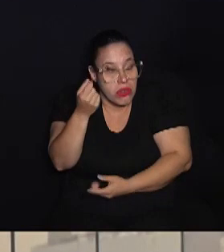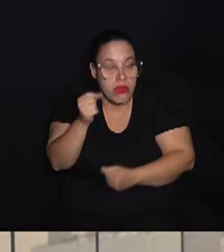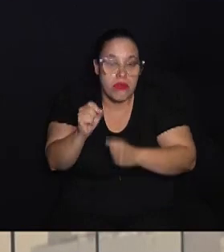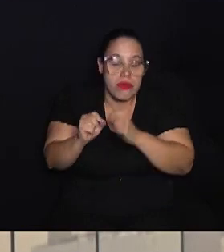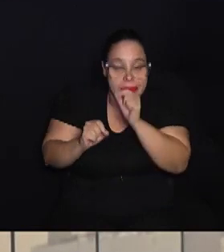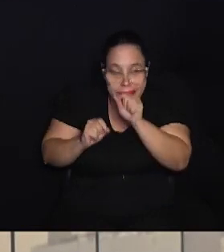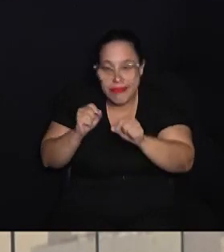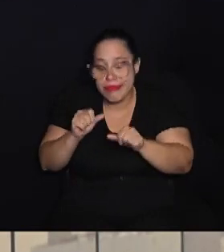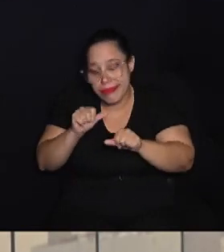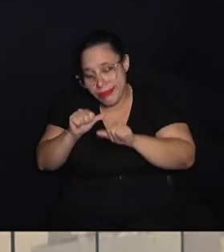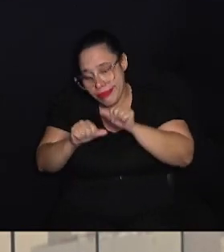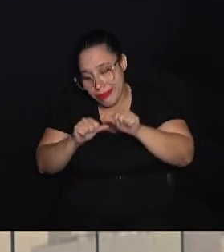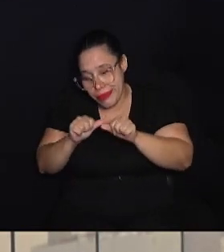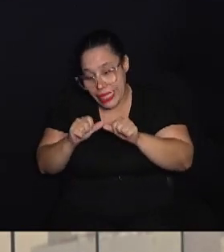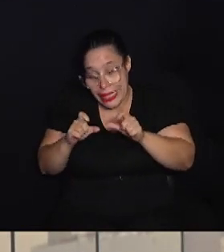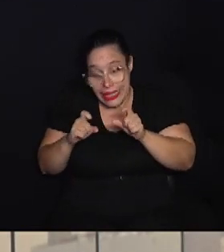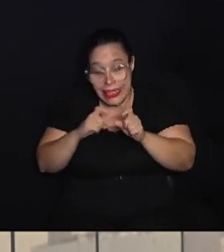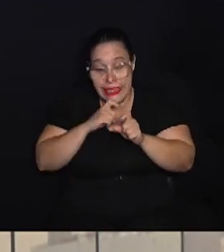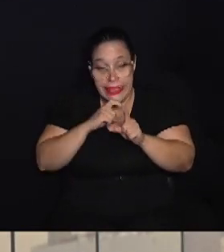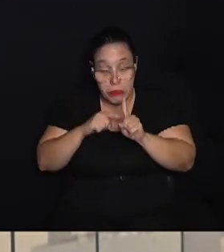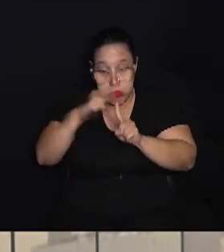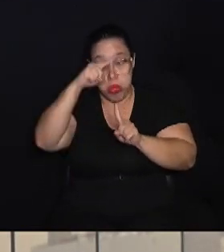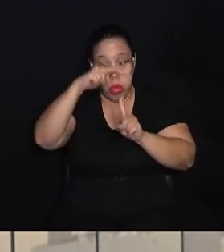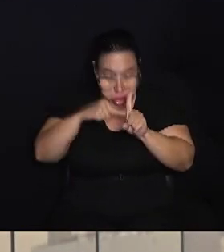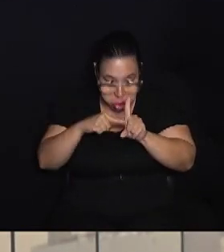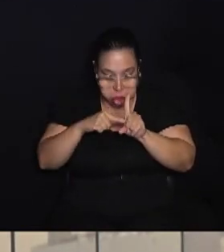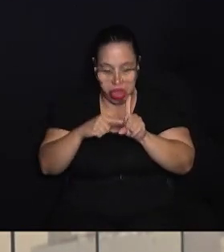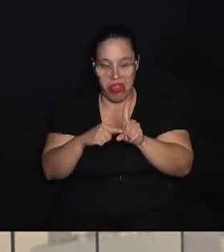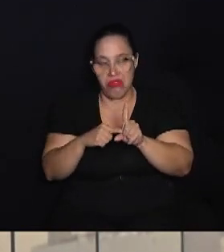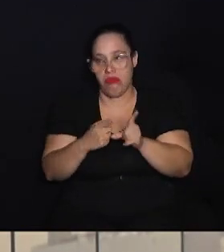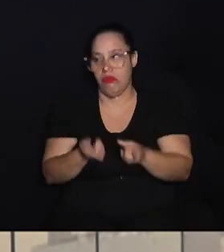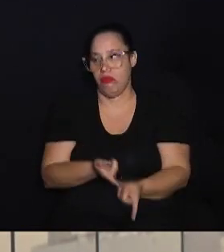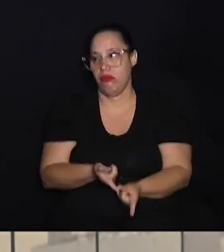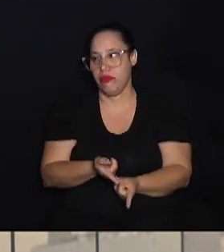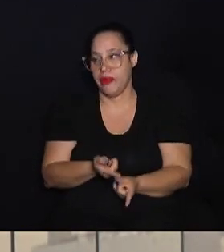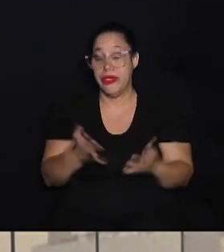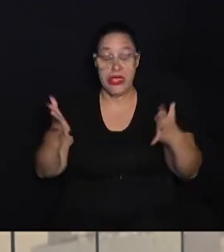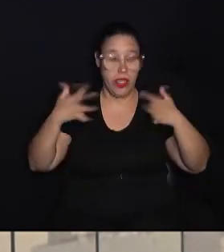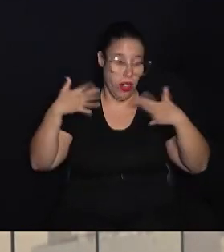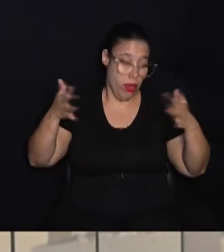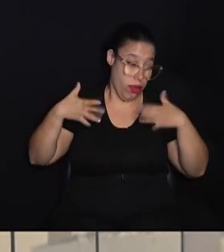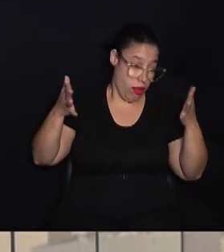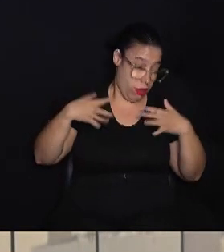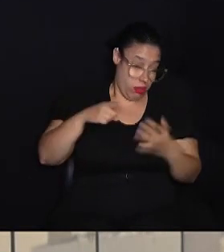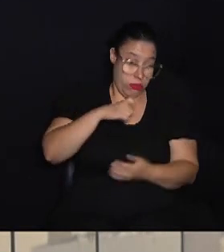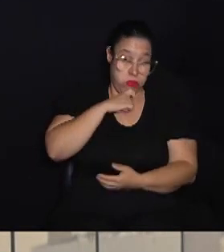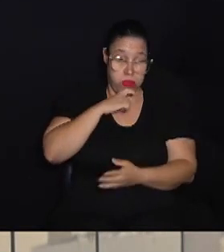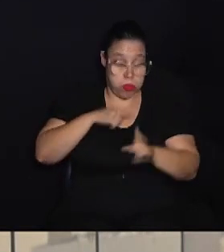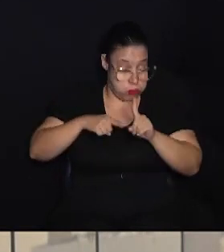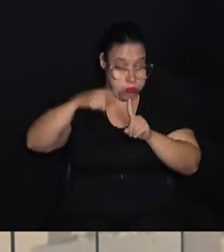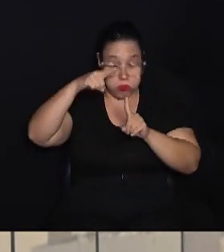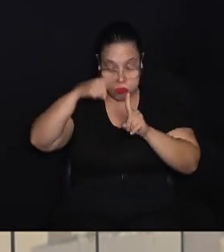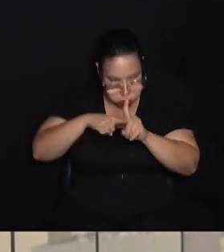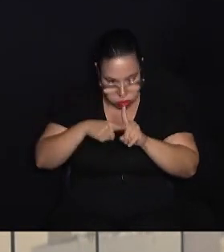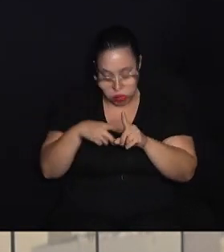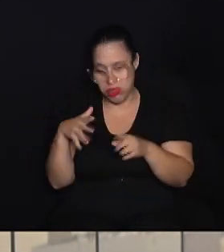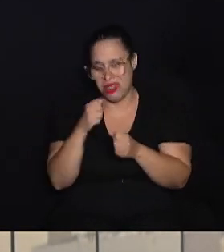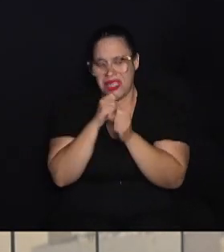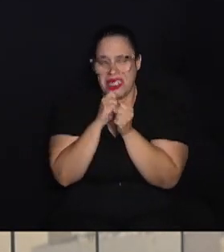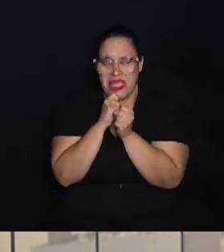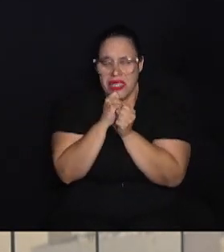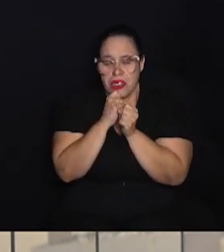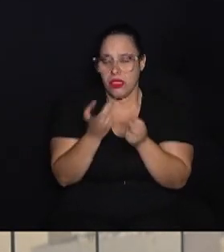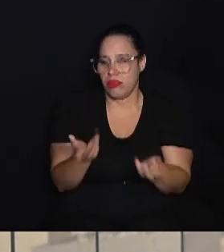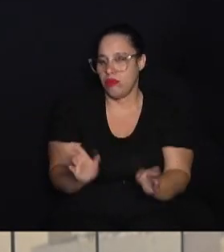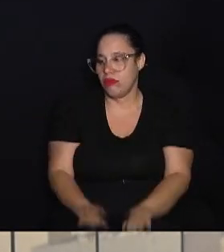mudanças climáticas, que são os extremos. Então você passa de uma situação de calor, por exemplo, a um frio extremo. Então, essa é